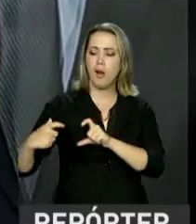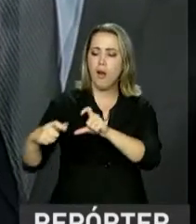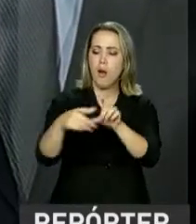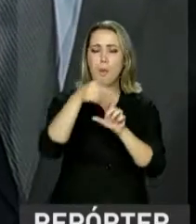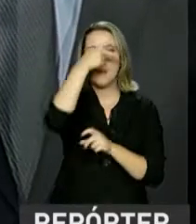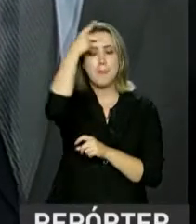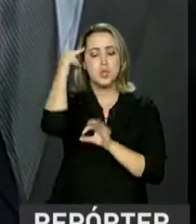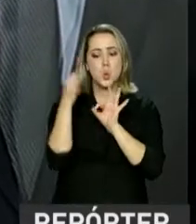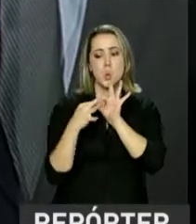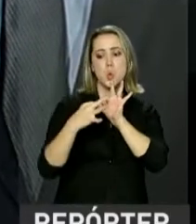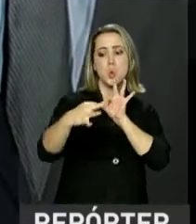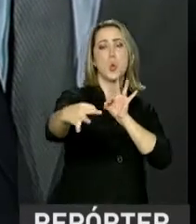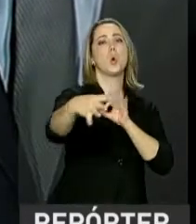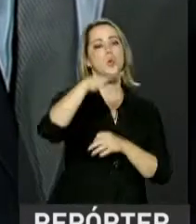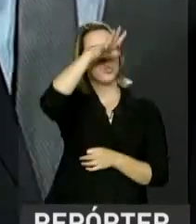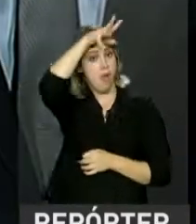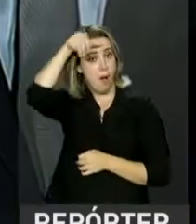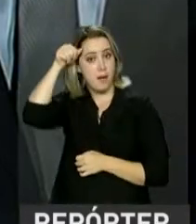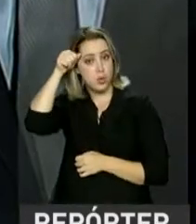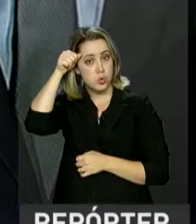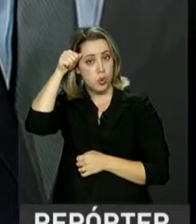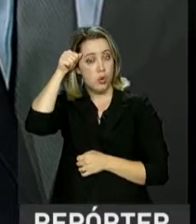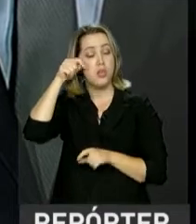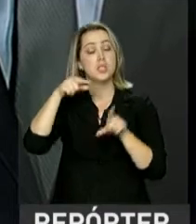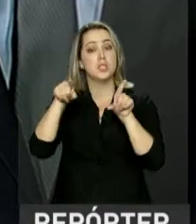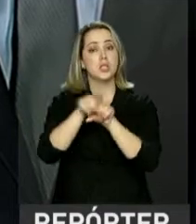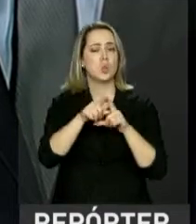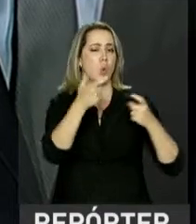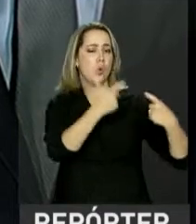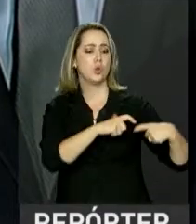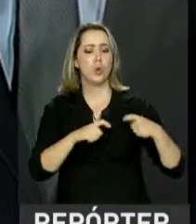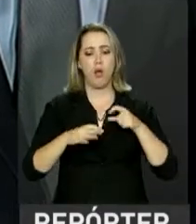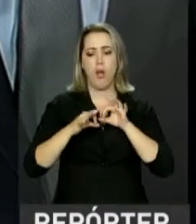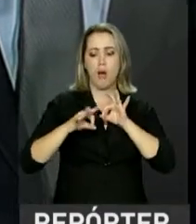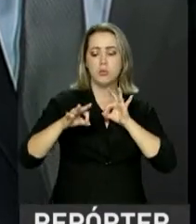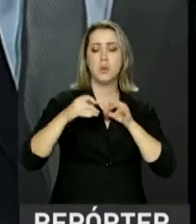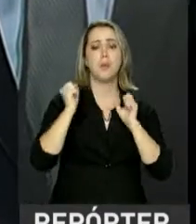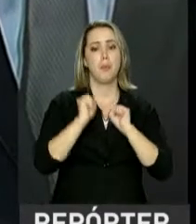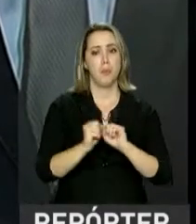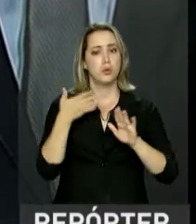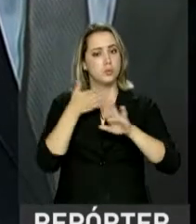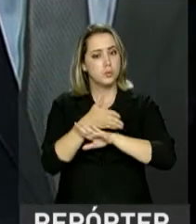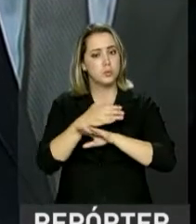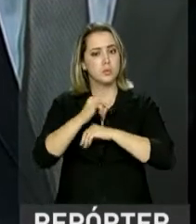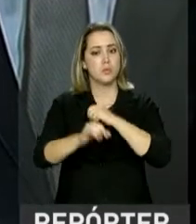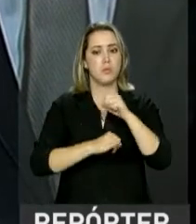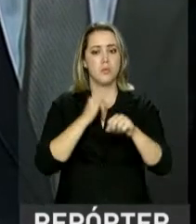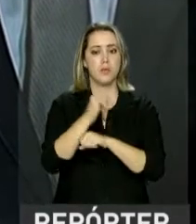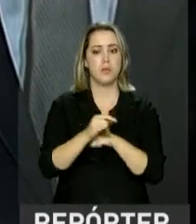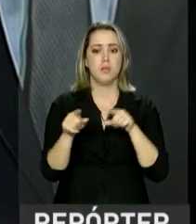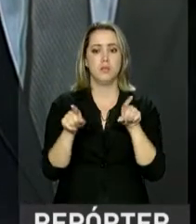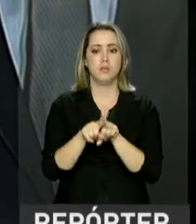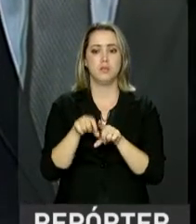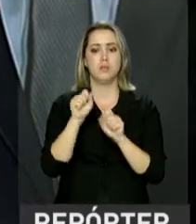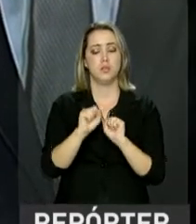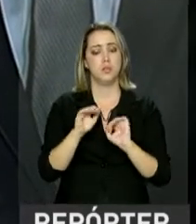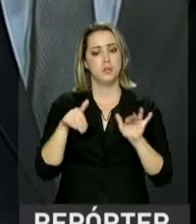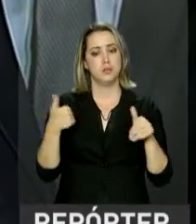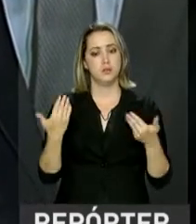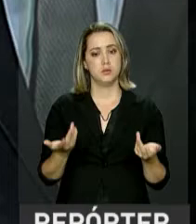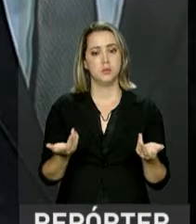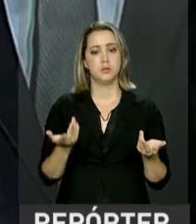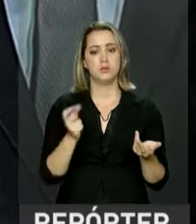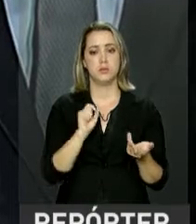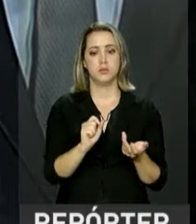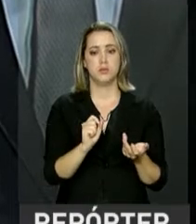estiver lá no amazonas o outro canto do nosso país poderá ter acesso à banda larga e portanto volto a